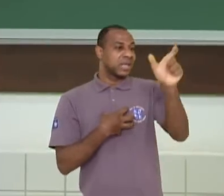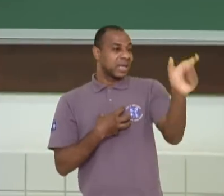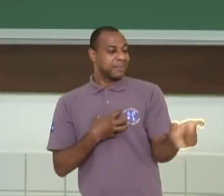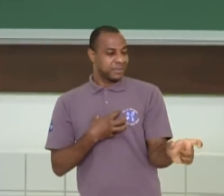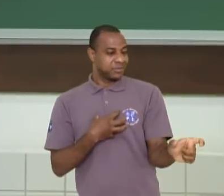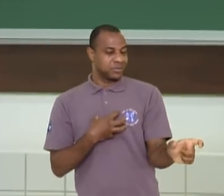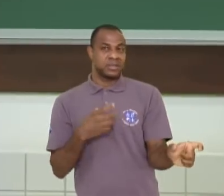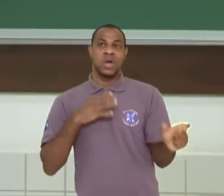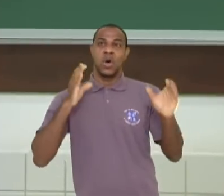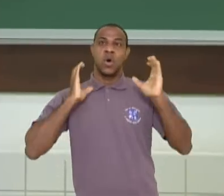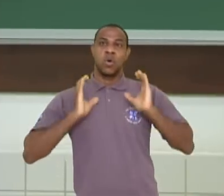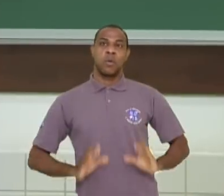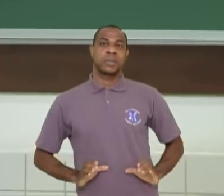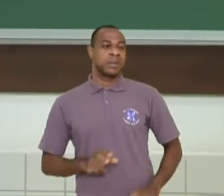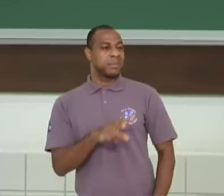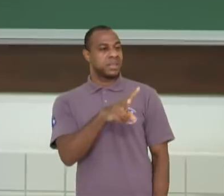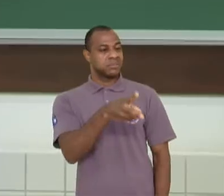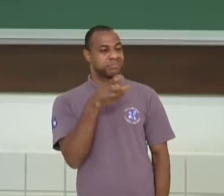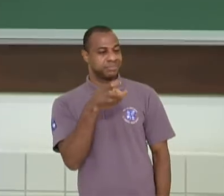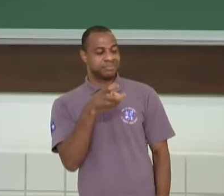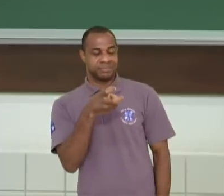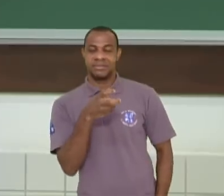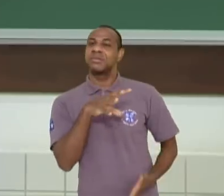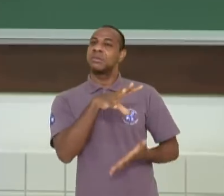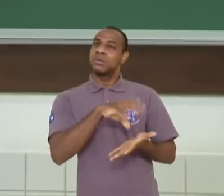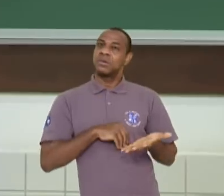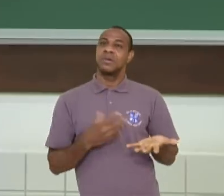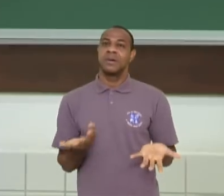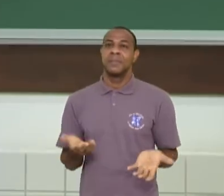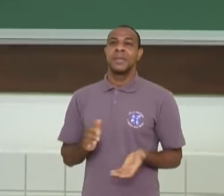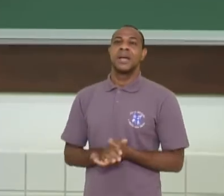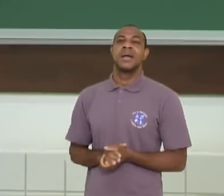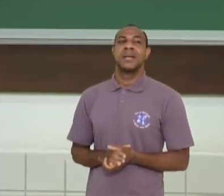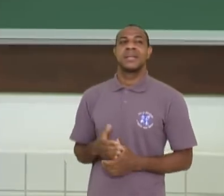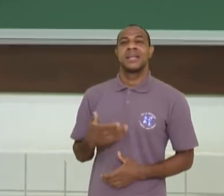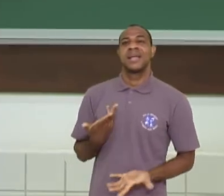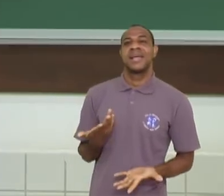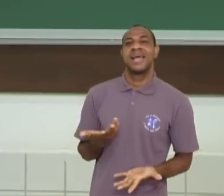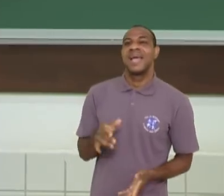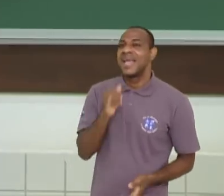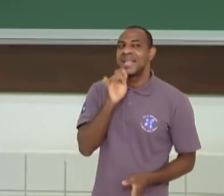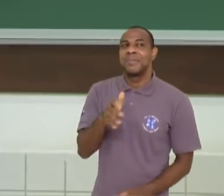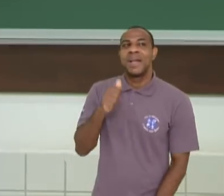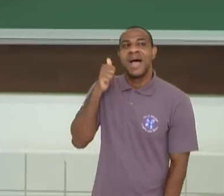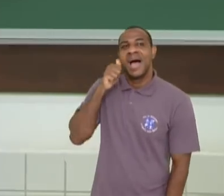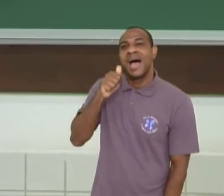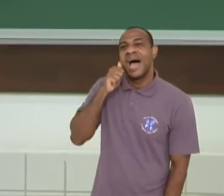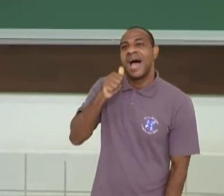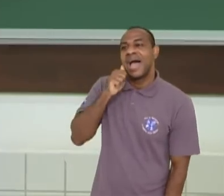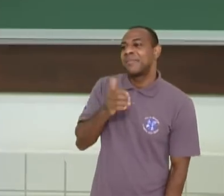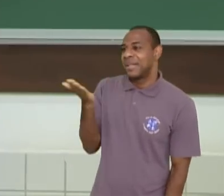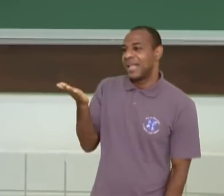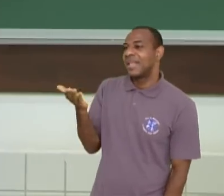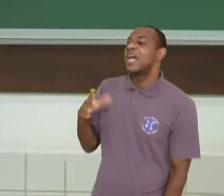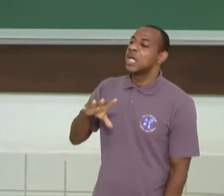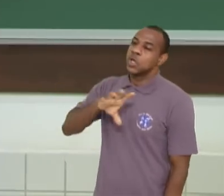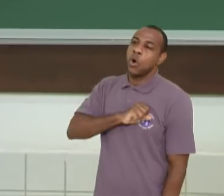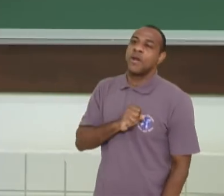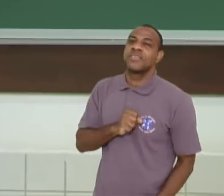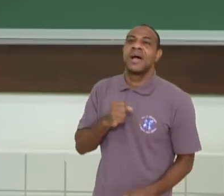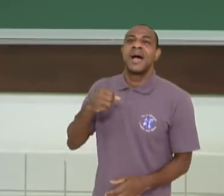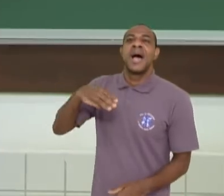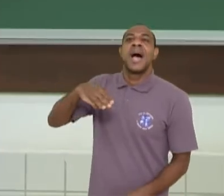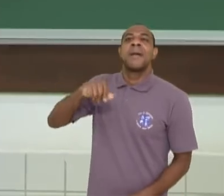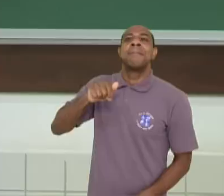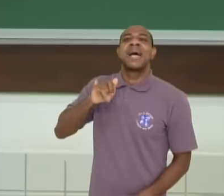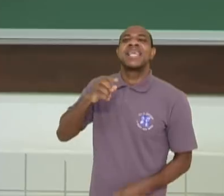aquele alguém se veste, principalmente ali no corte do cabelo, a maneira, as meninas aí que gostam de uma maquiagem, né, parecer